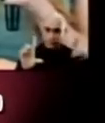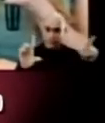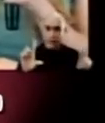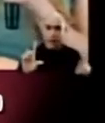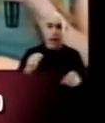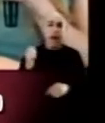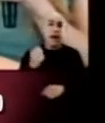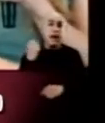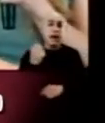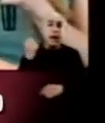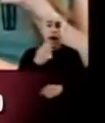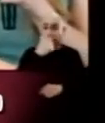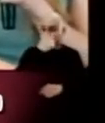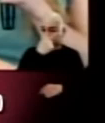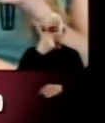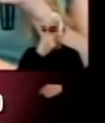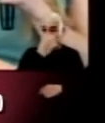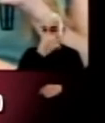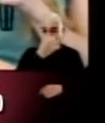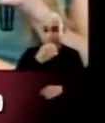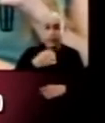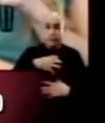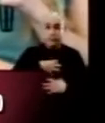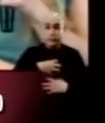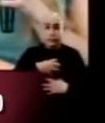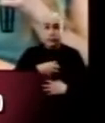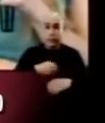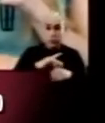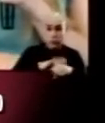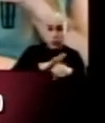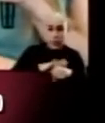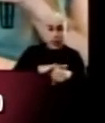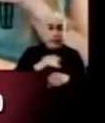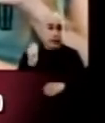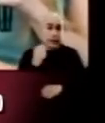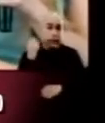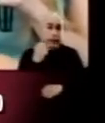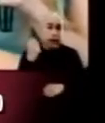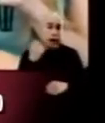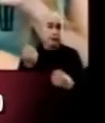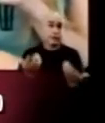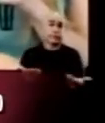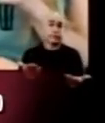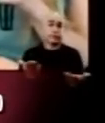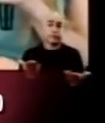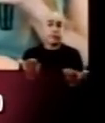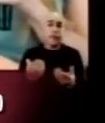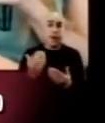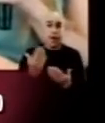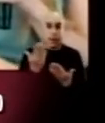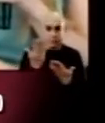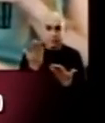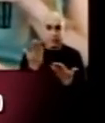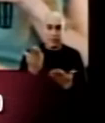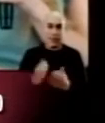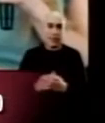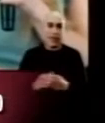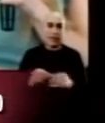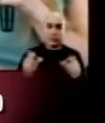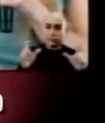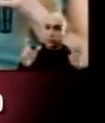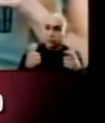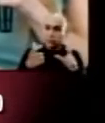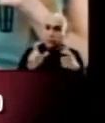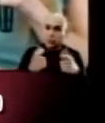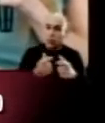caso leve, na semana seguinte a gente tem um pouco mais de caso grave e assim por diante. Vocês podem ver que tem uma queda mais acentuada dos